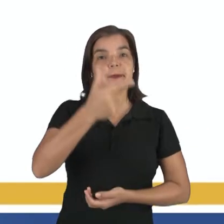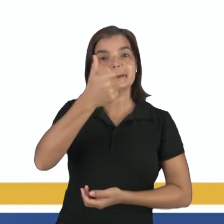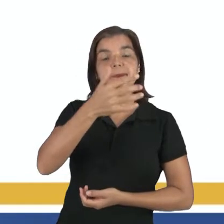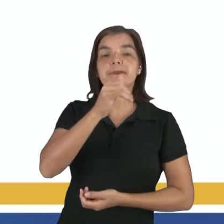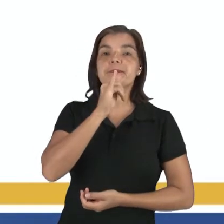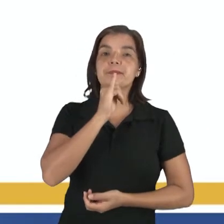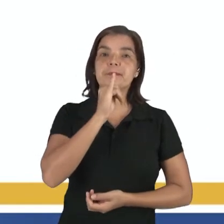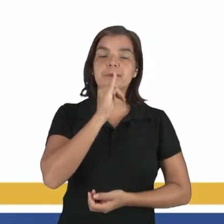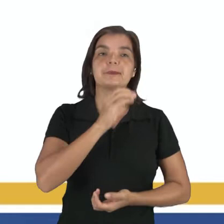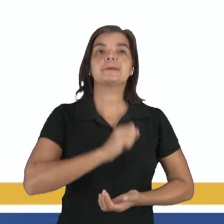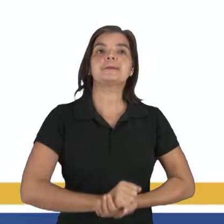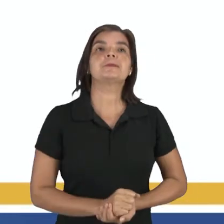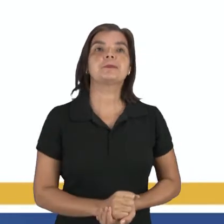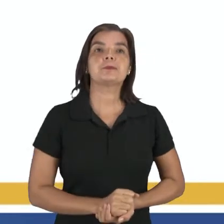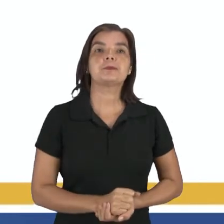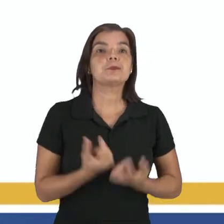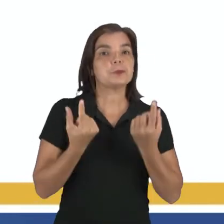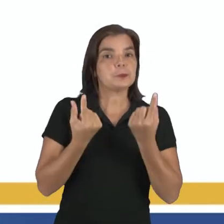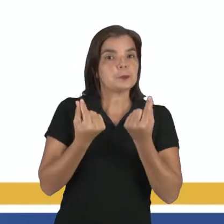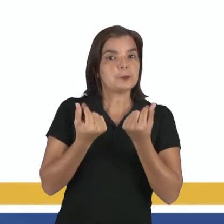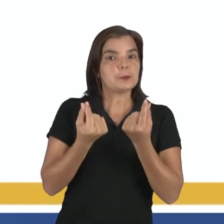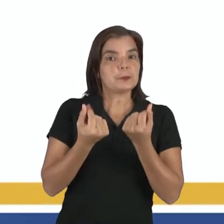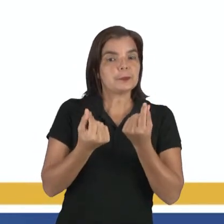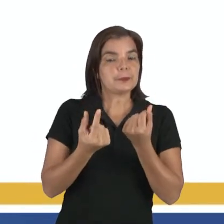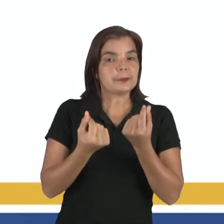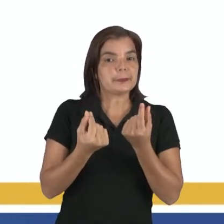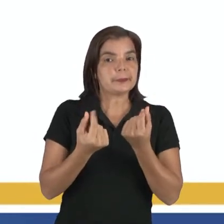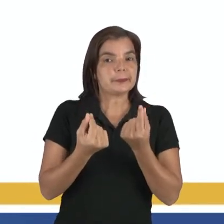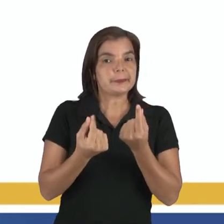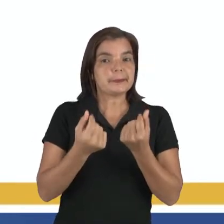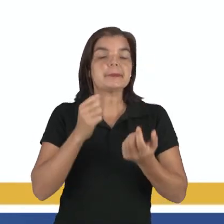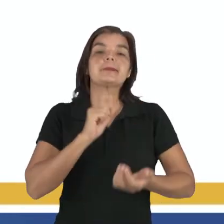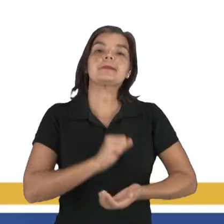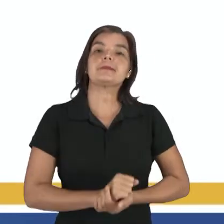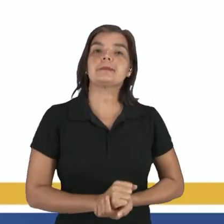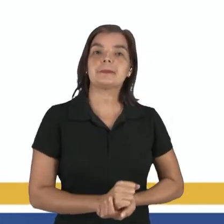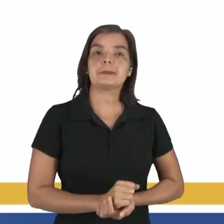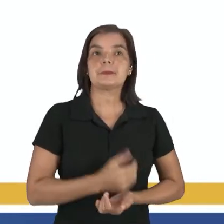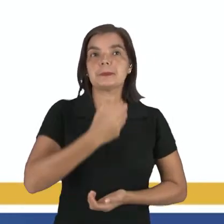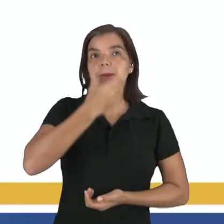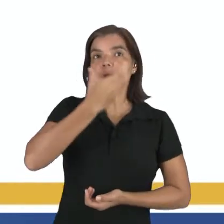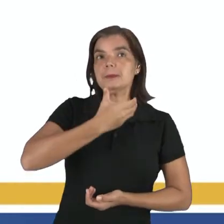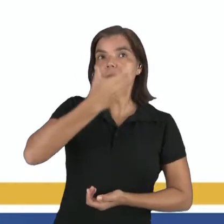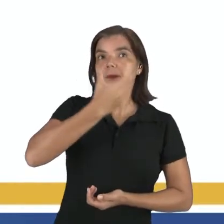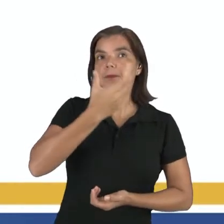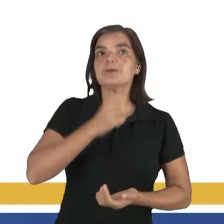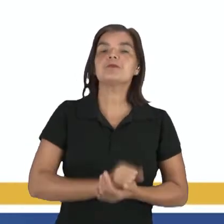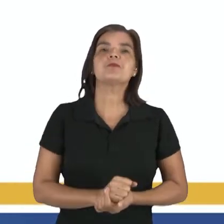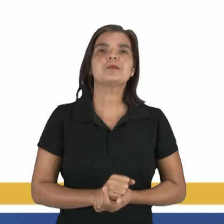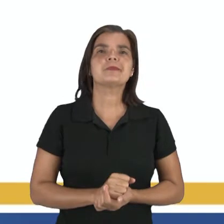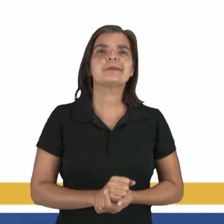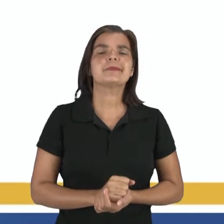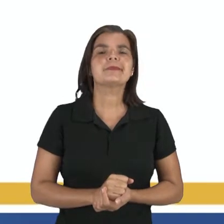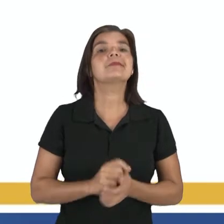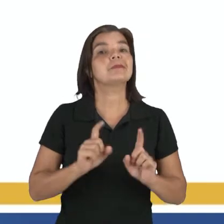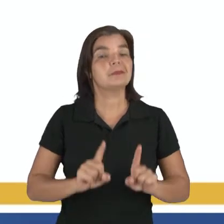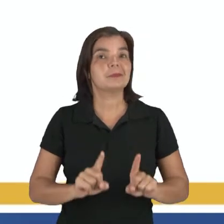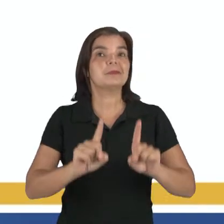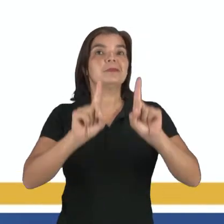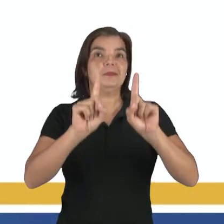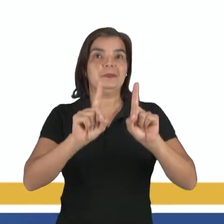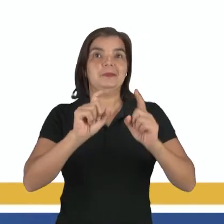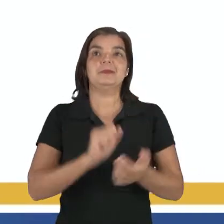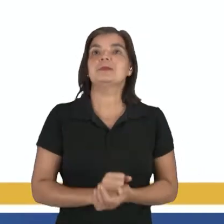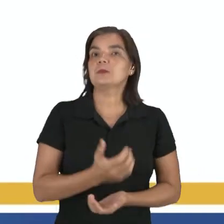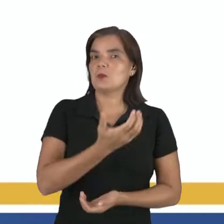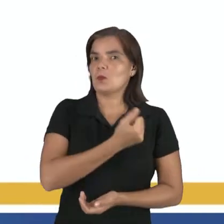e vamos agora ao exemplo 2 e o preço de frutas costuma ser